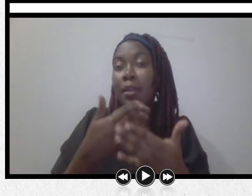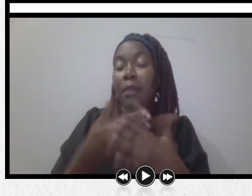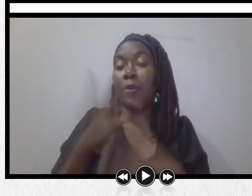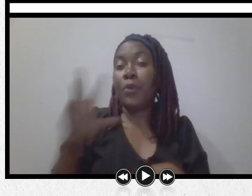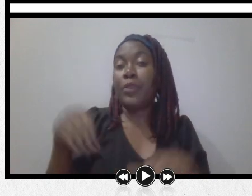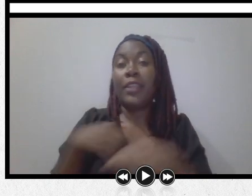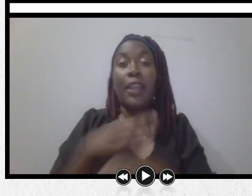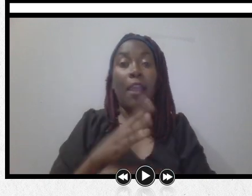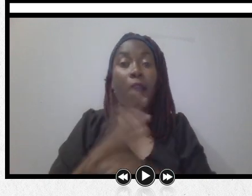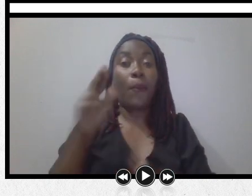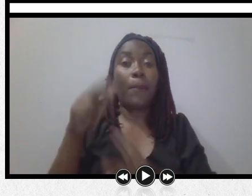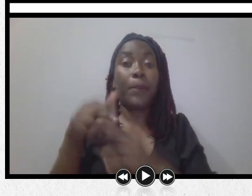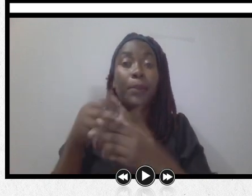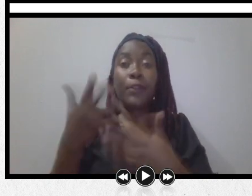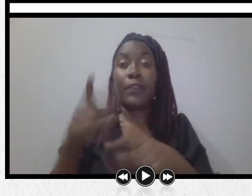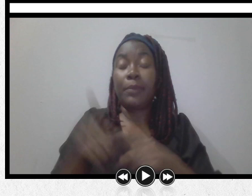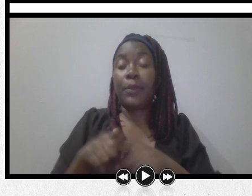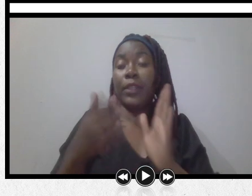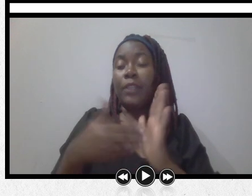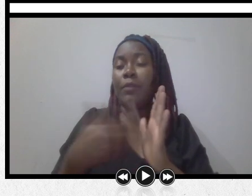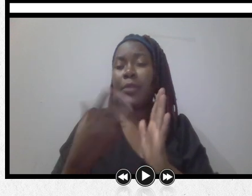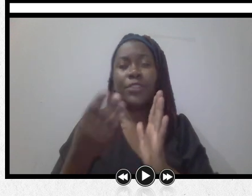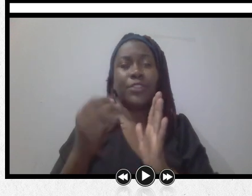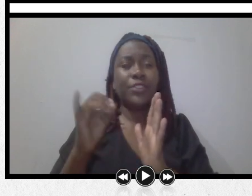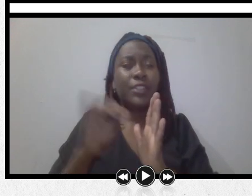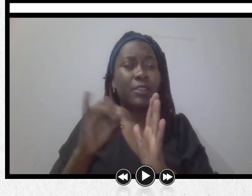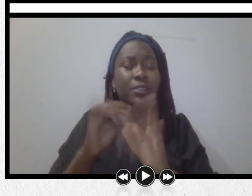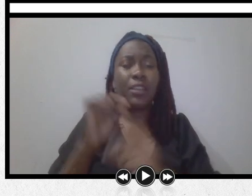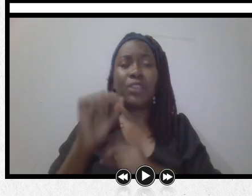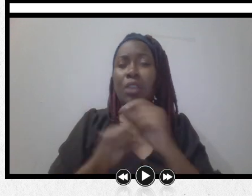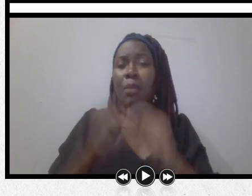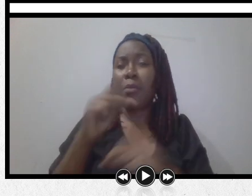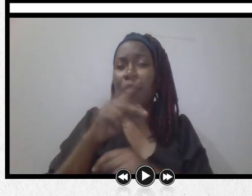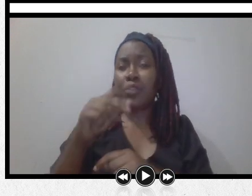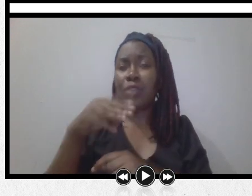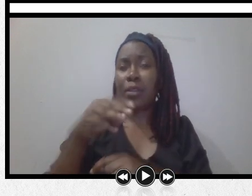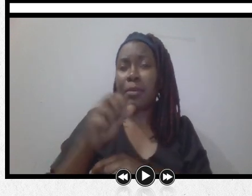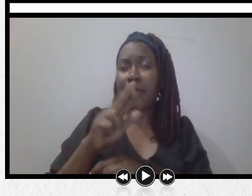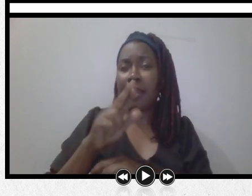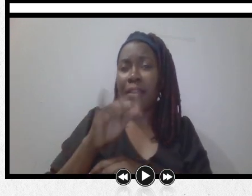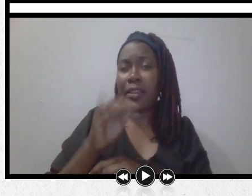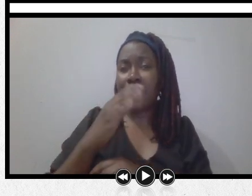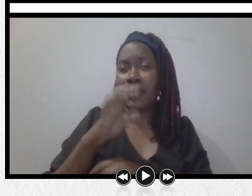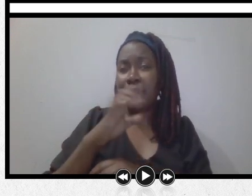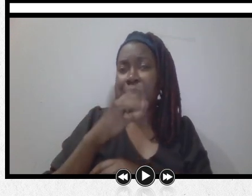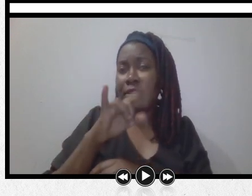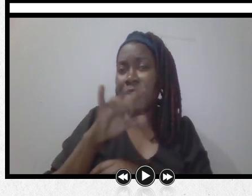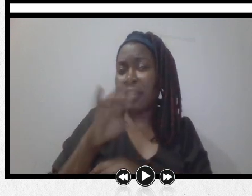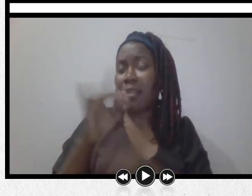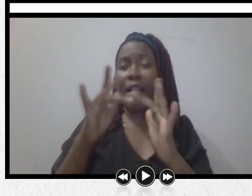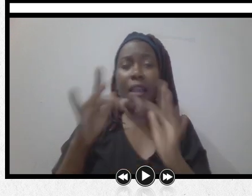uma bibliografia também, um livro bastante interessante aqui do professor Aloysio Zimmer, que ele trata aqui de forma